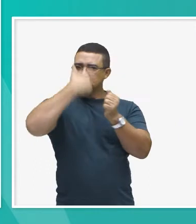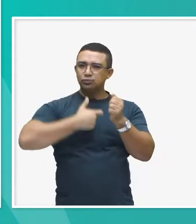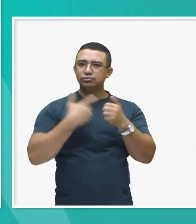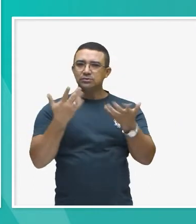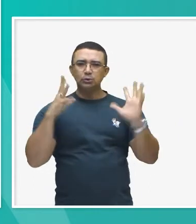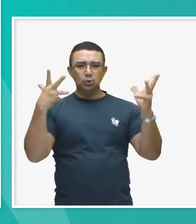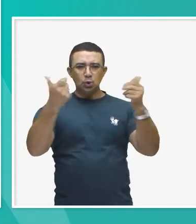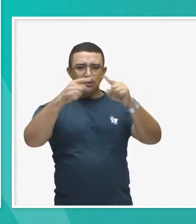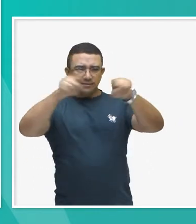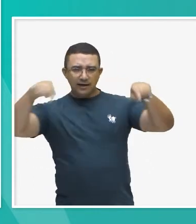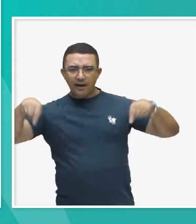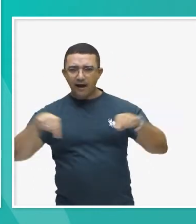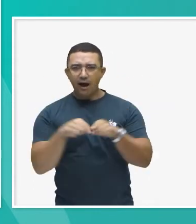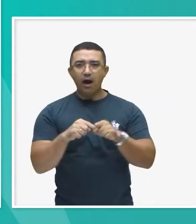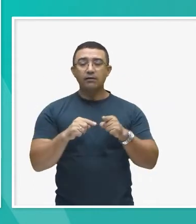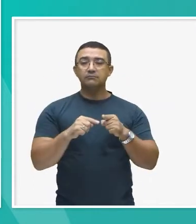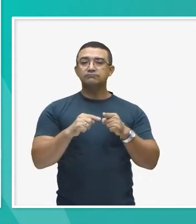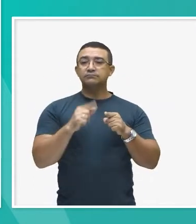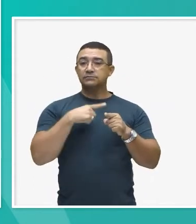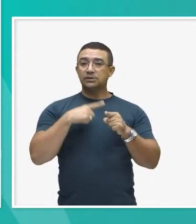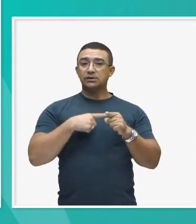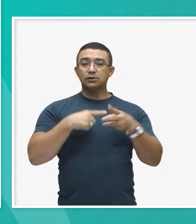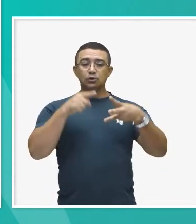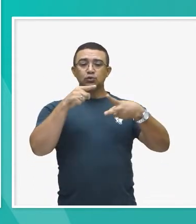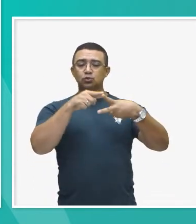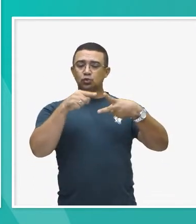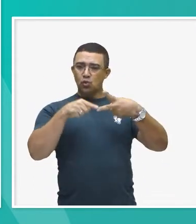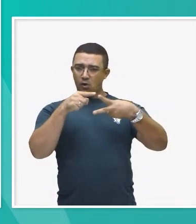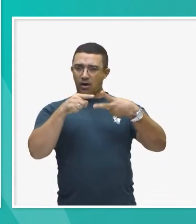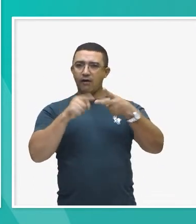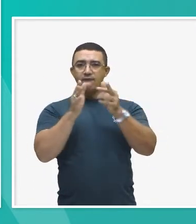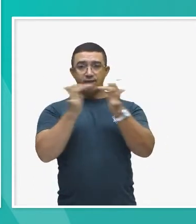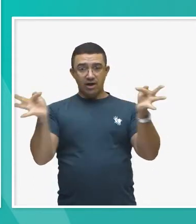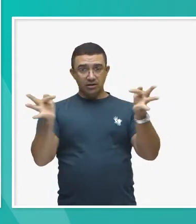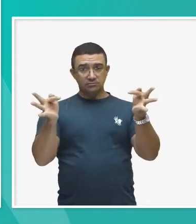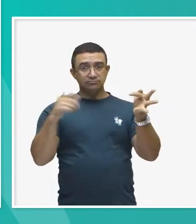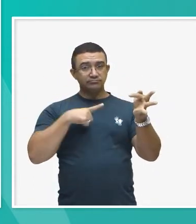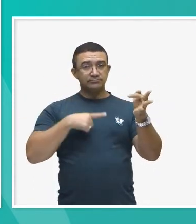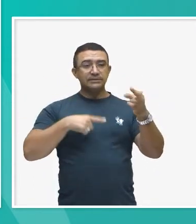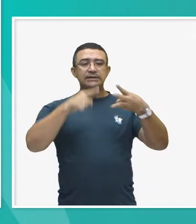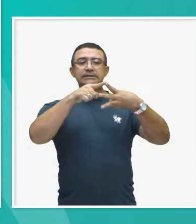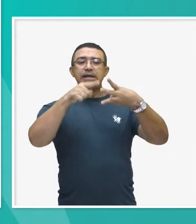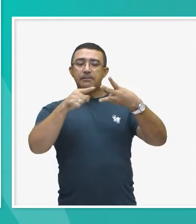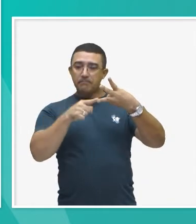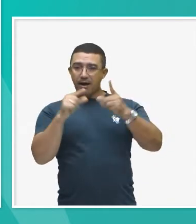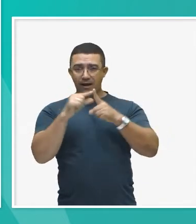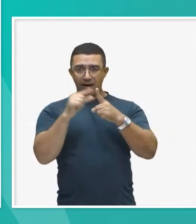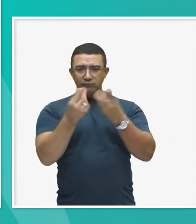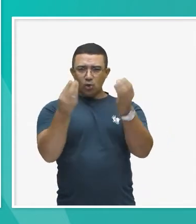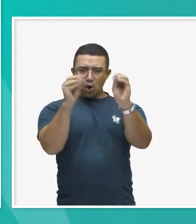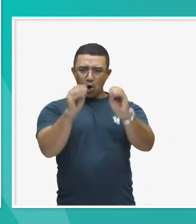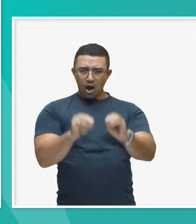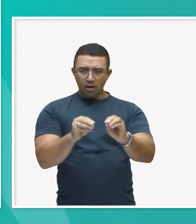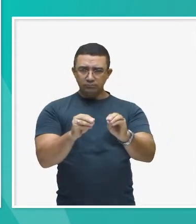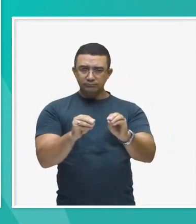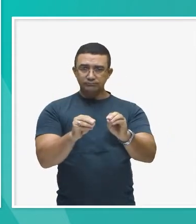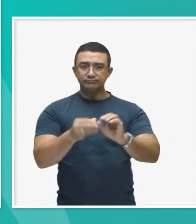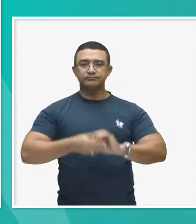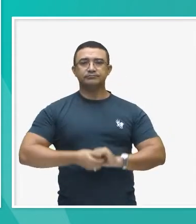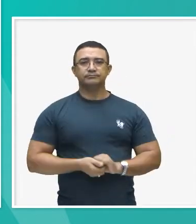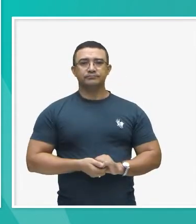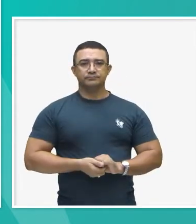turmas aí. Eu tenho 2 frases e eu tenho 3 palavras ali. Então, assim, vai sobrar